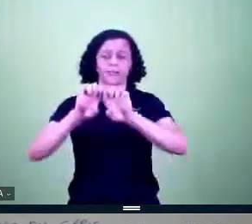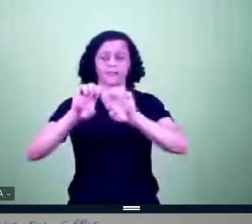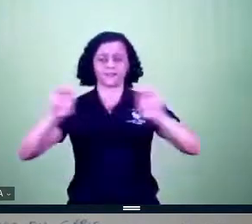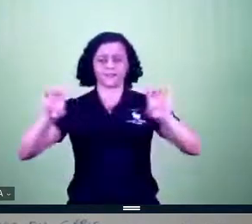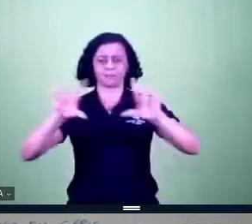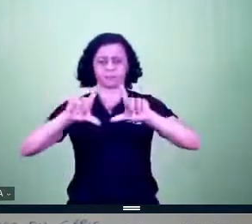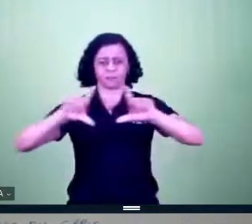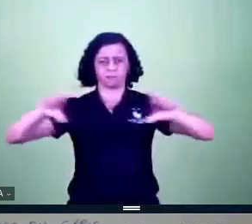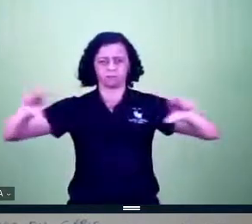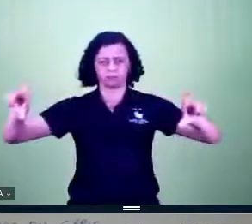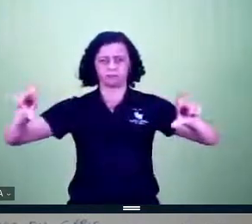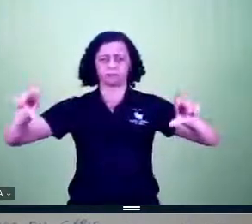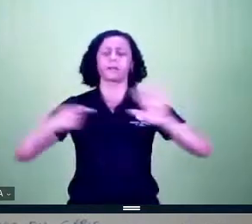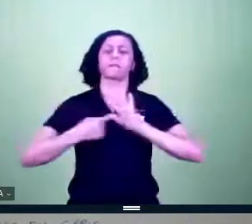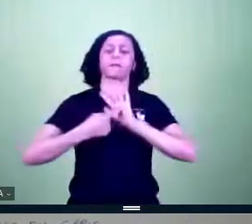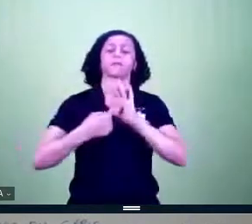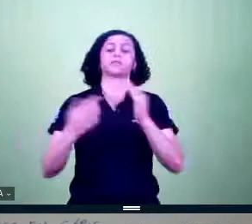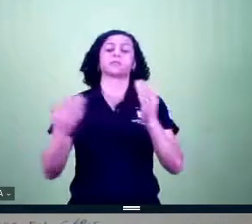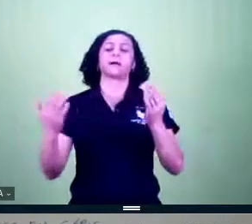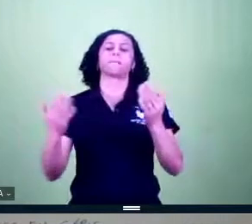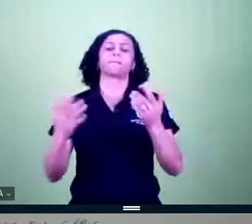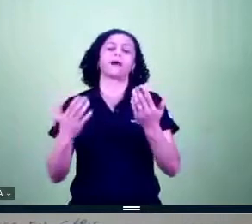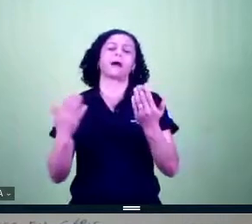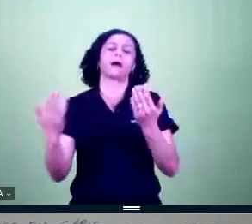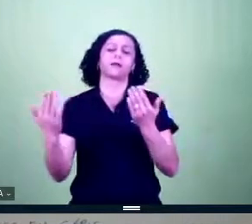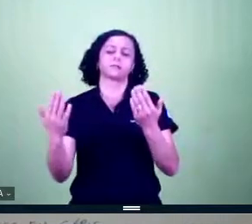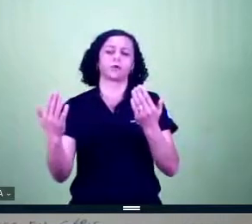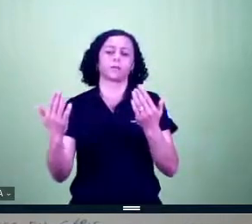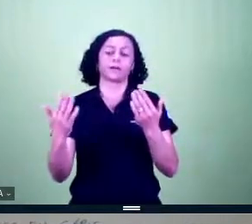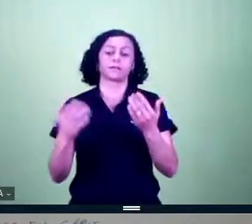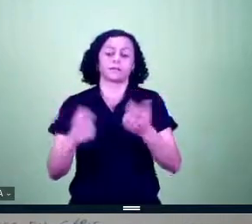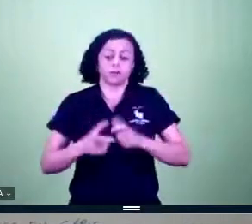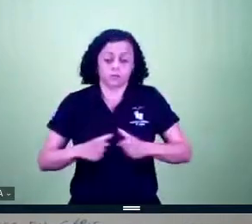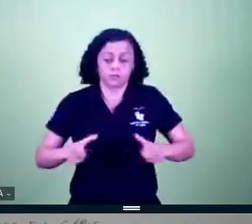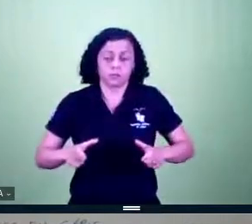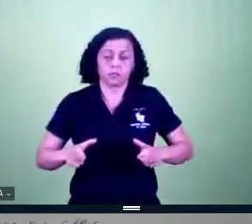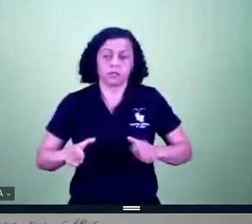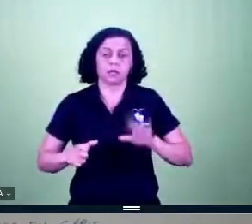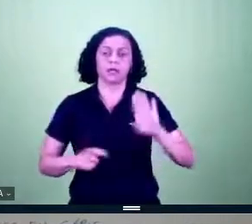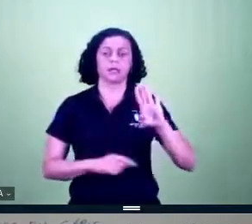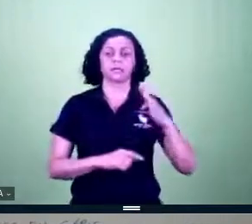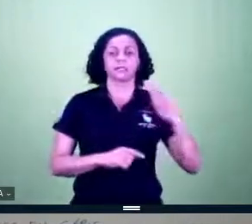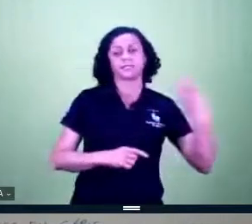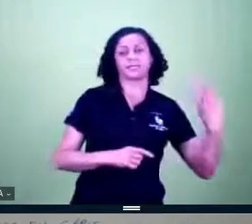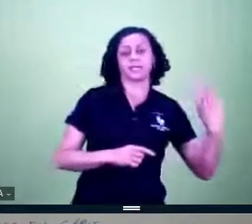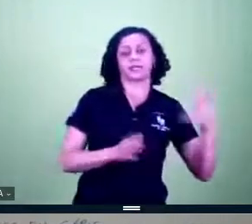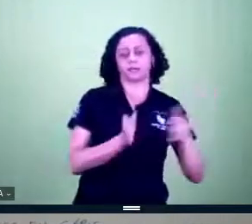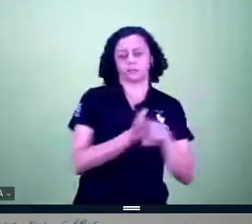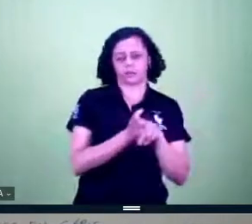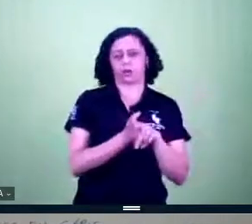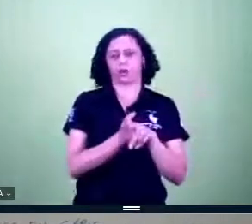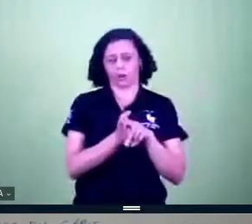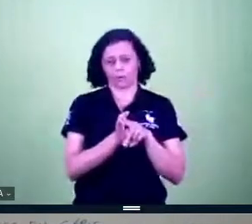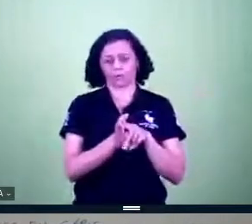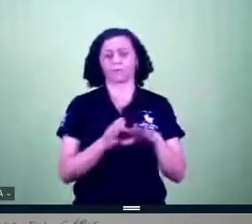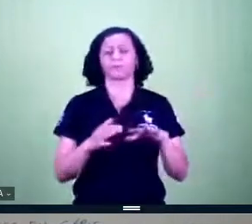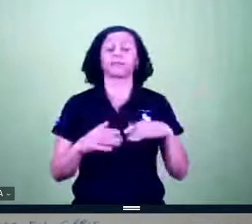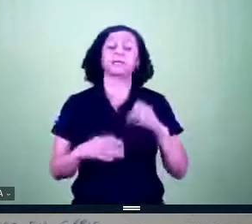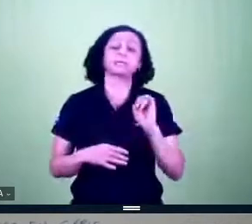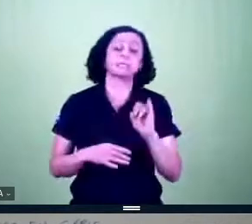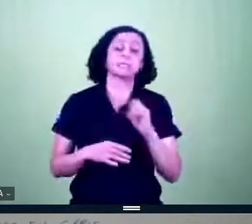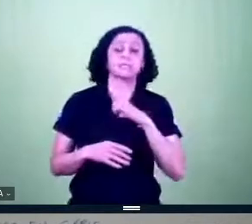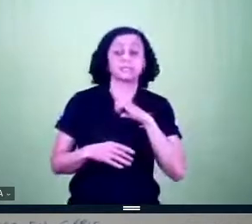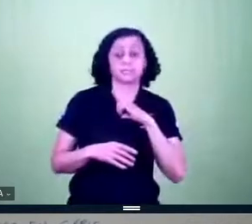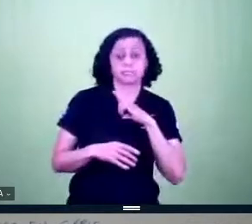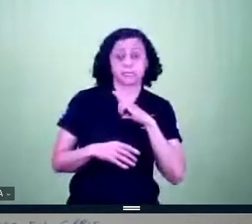para associação em série de resistores. Muito tranquilo, né? Se eu tenho 10 resistores, é a soma dos 10. Se eu tenho 20, é a soma